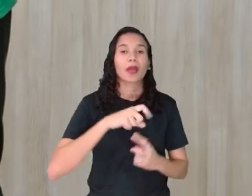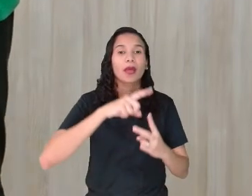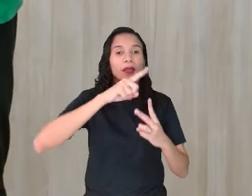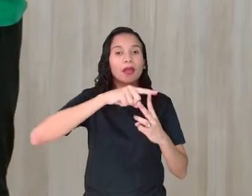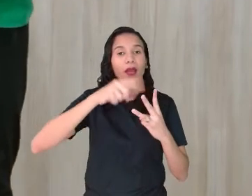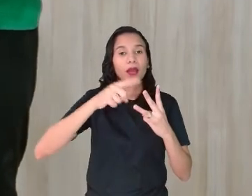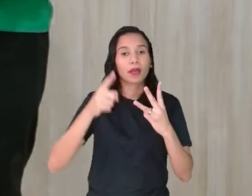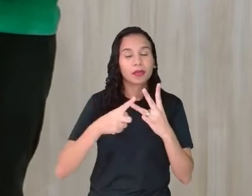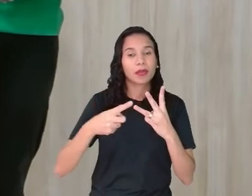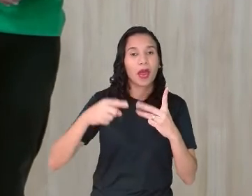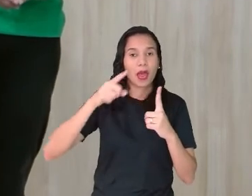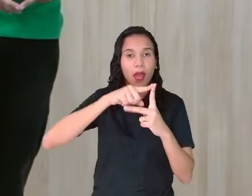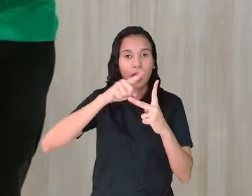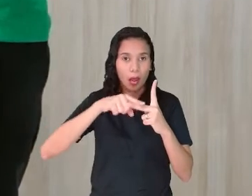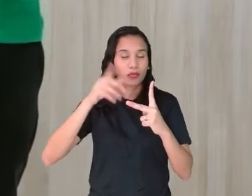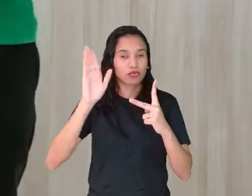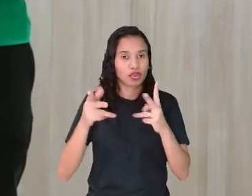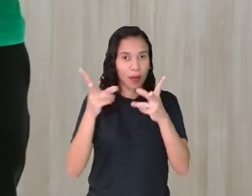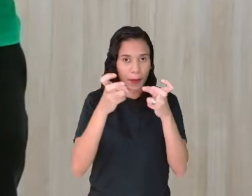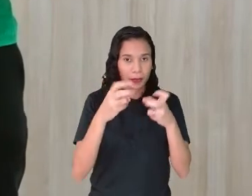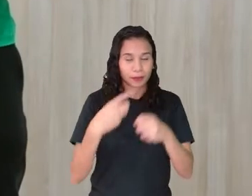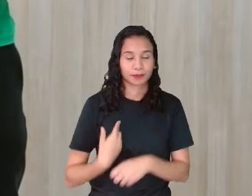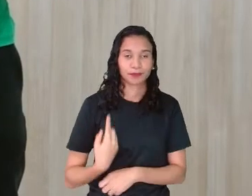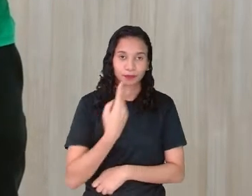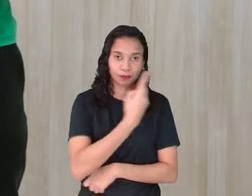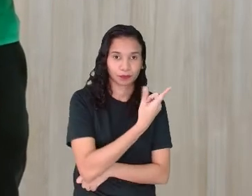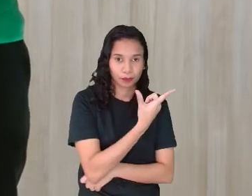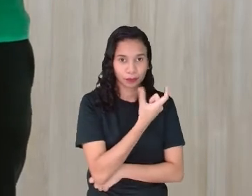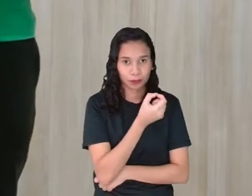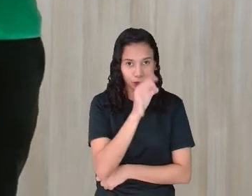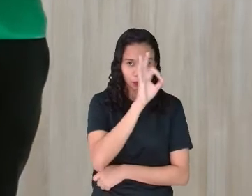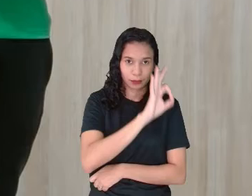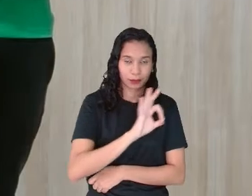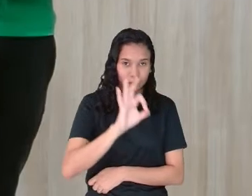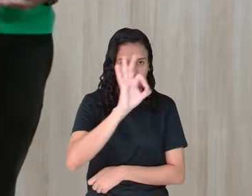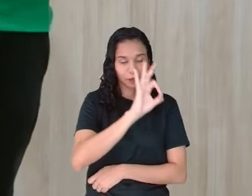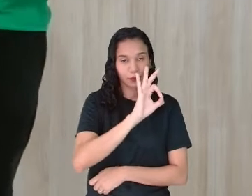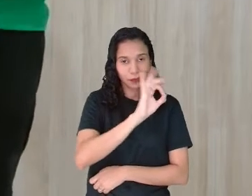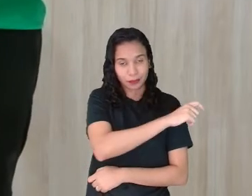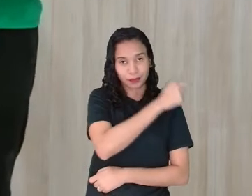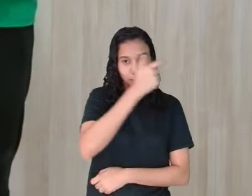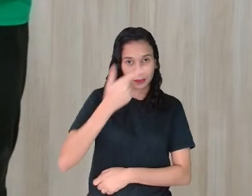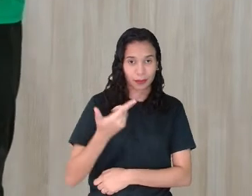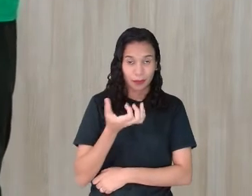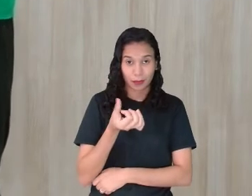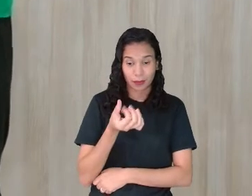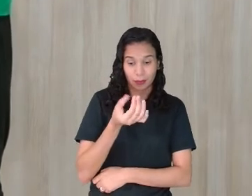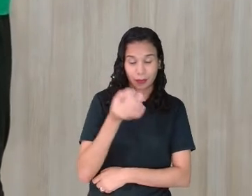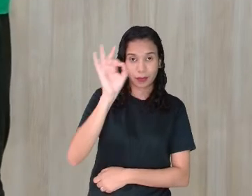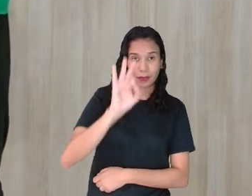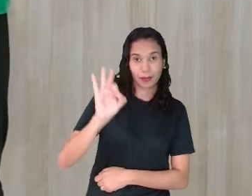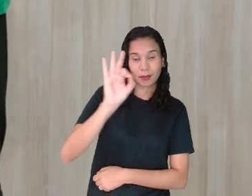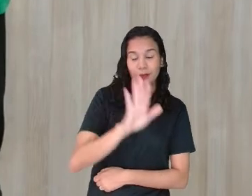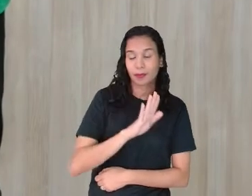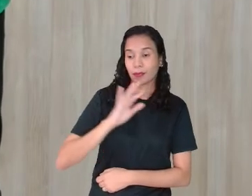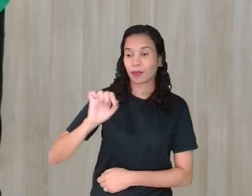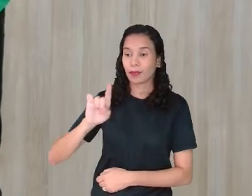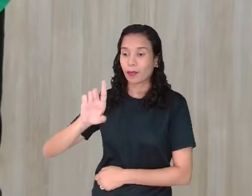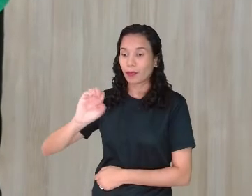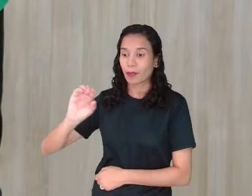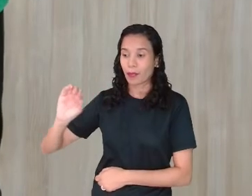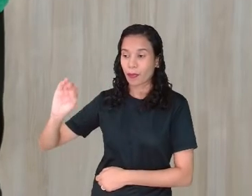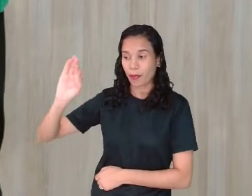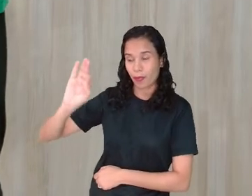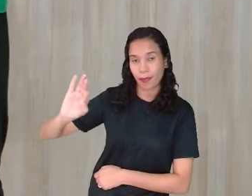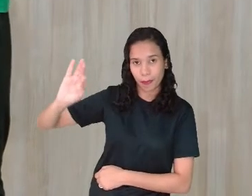tá, já identificados. Um ângulo de 20 graus, um ângulo de 60 graus e o outro ângulo de